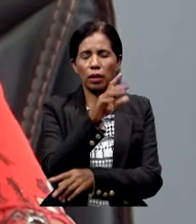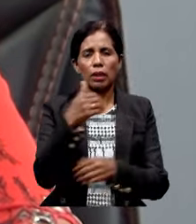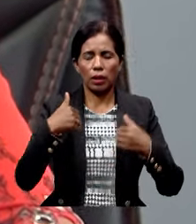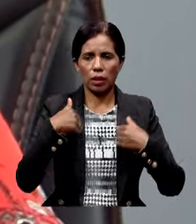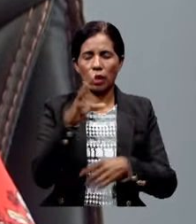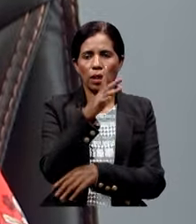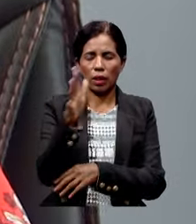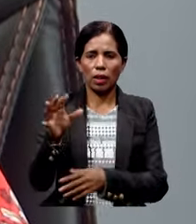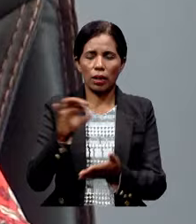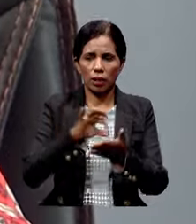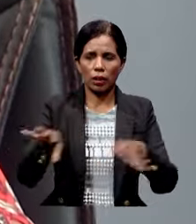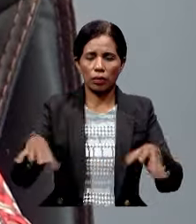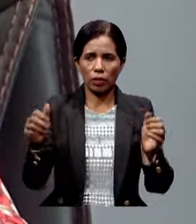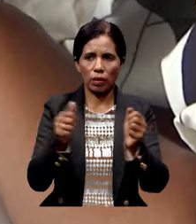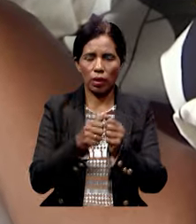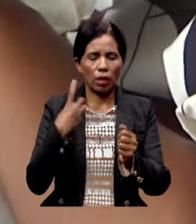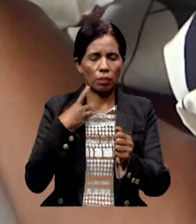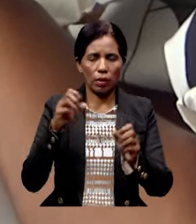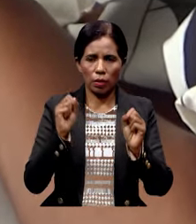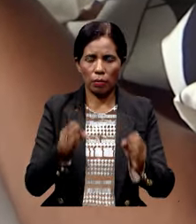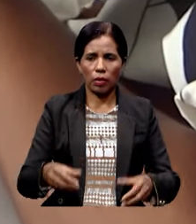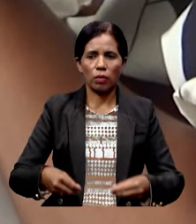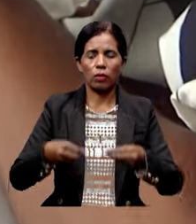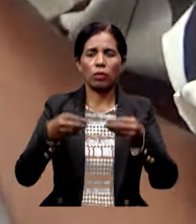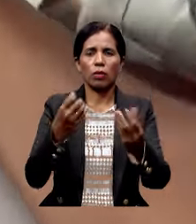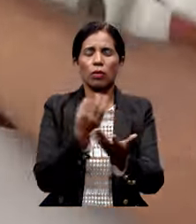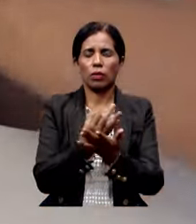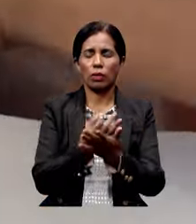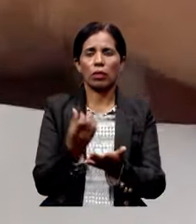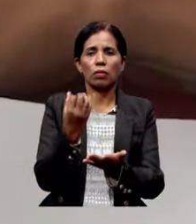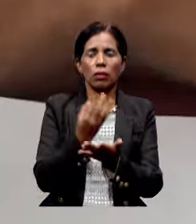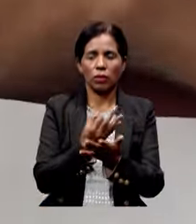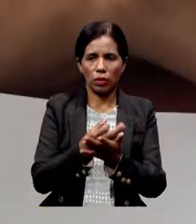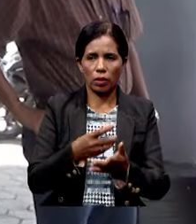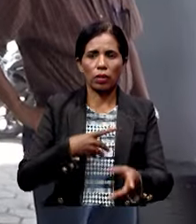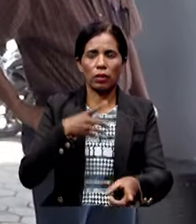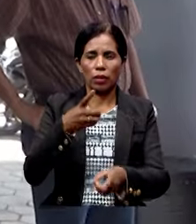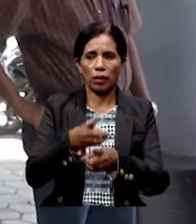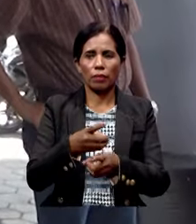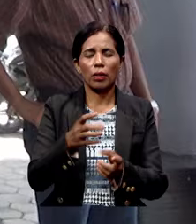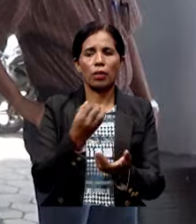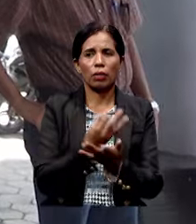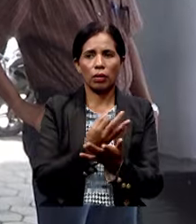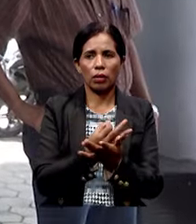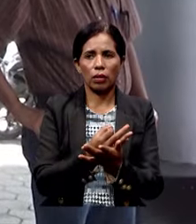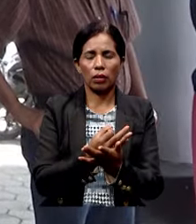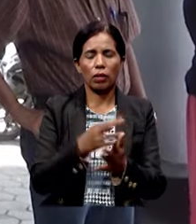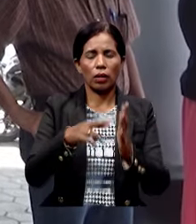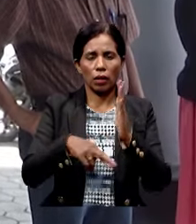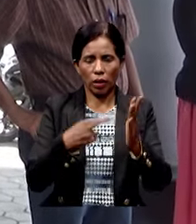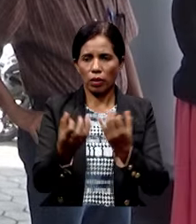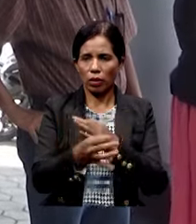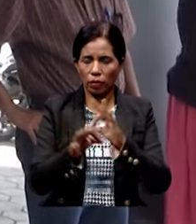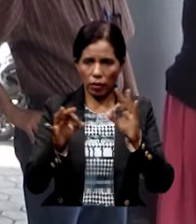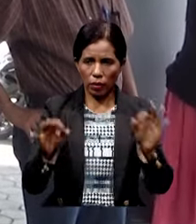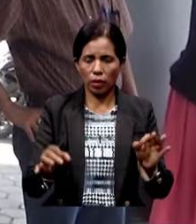mai asina corona para ame bele processa na serne direito ba ia finanças ne orçamento reine critério da ohine mak